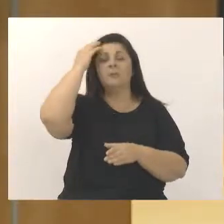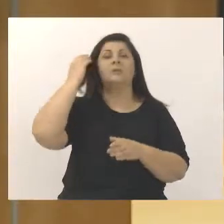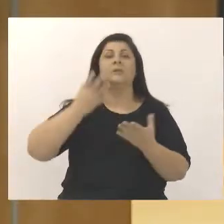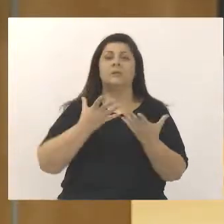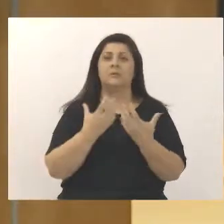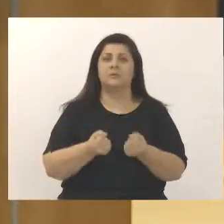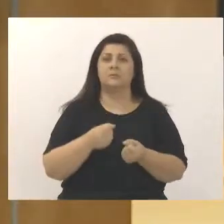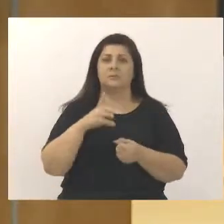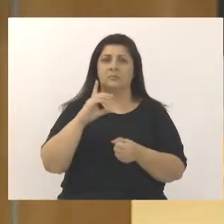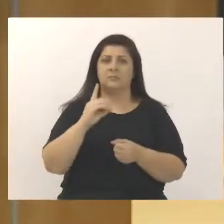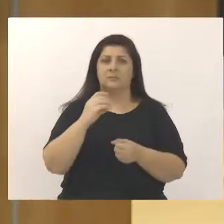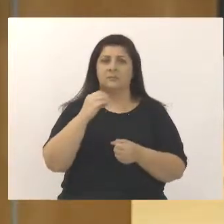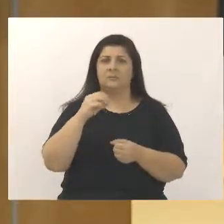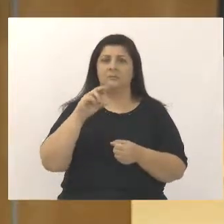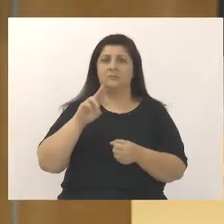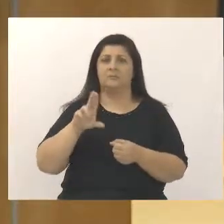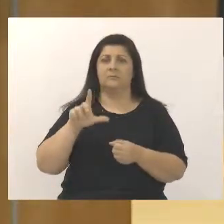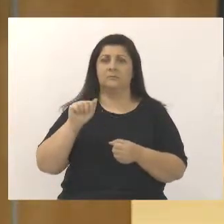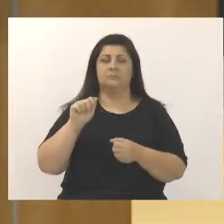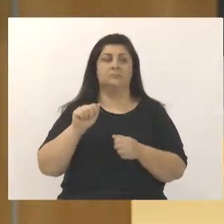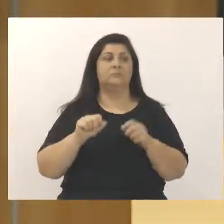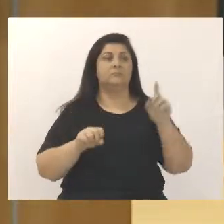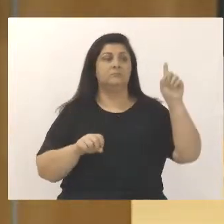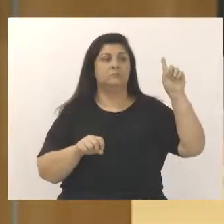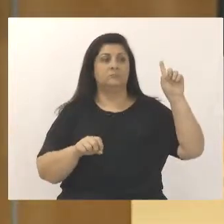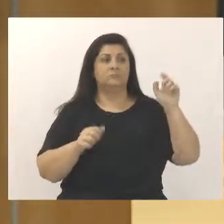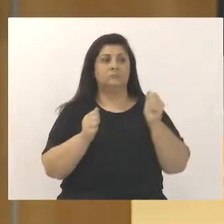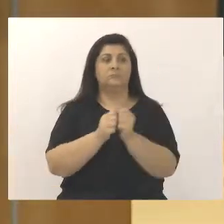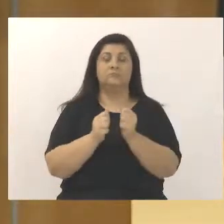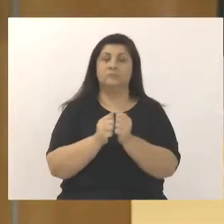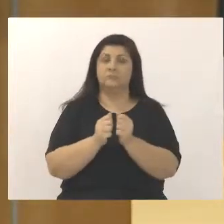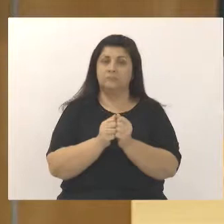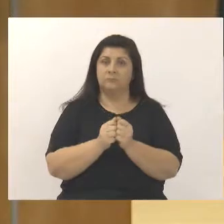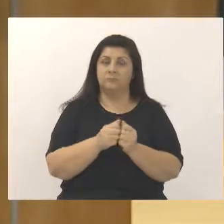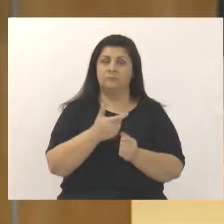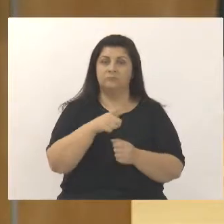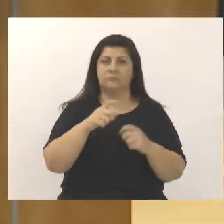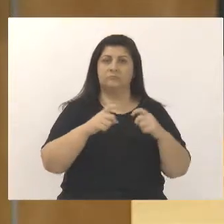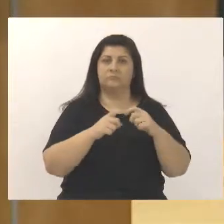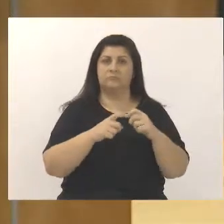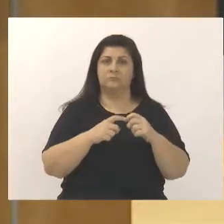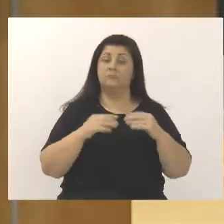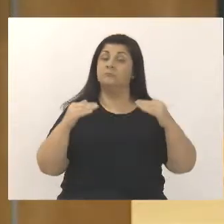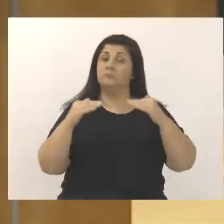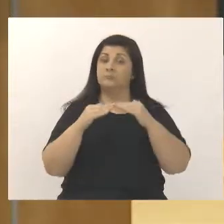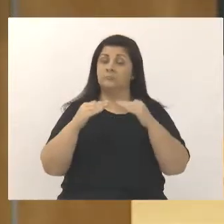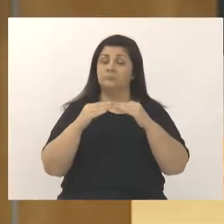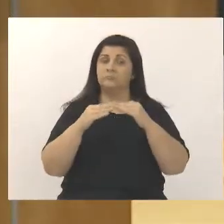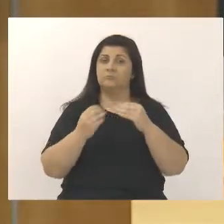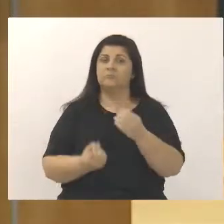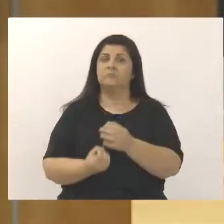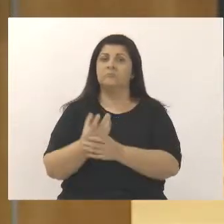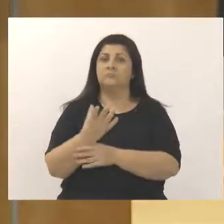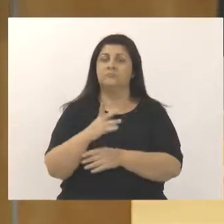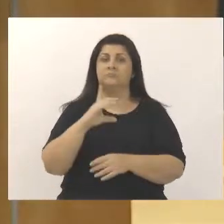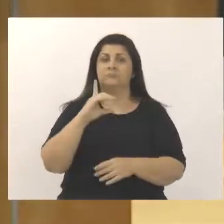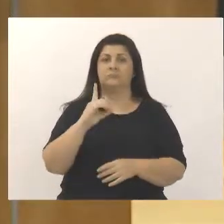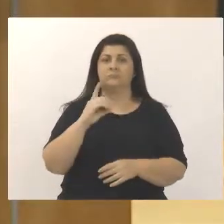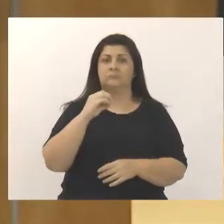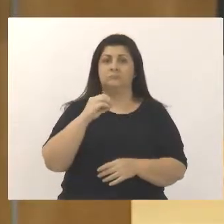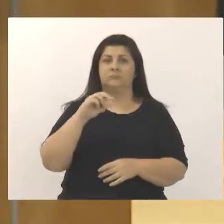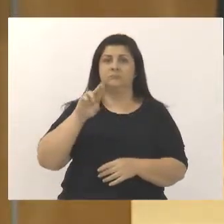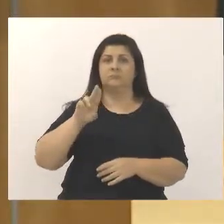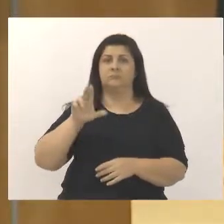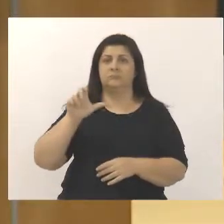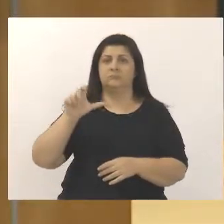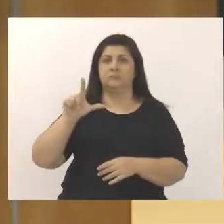as doulas, eu, junto com Marcelo Nogueira, a gente era coordenador da maternidade e fomos favoráveis à criação, desde que se fosse